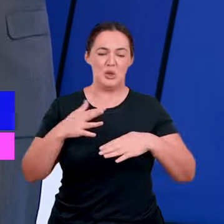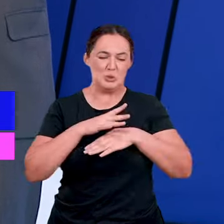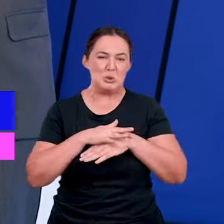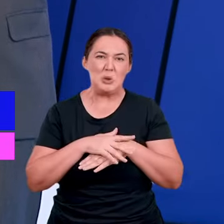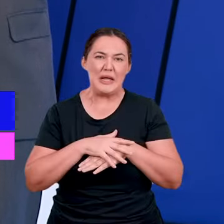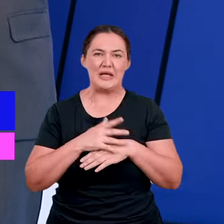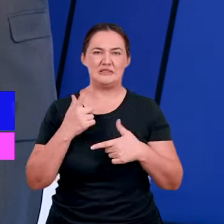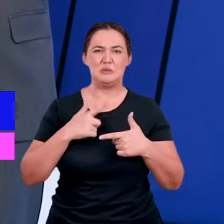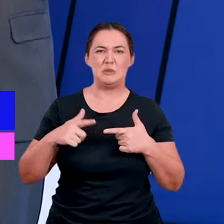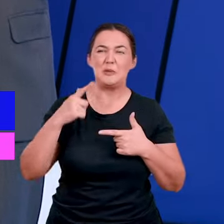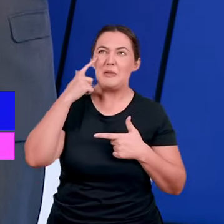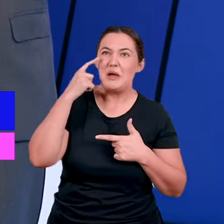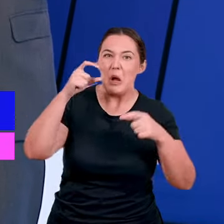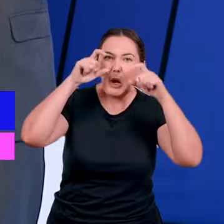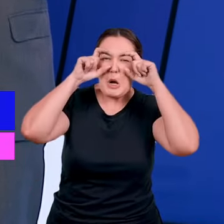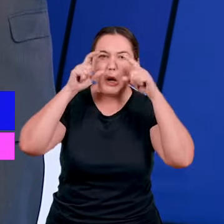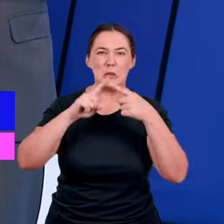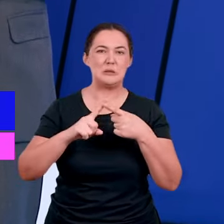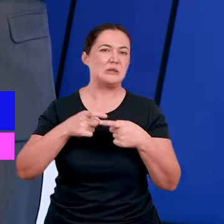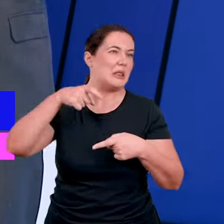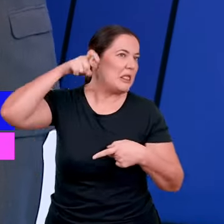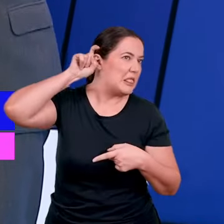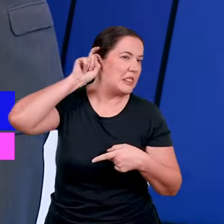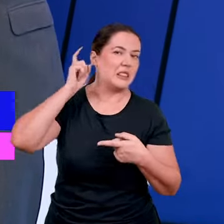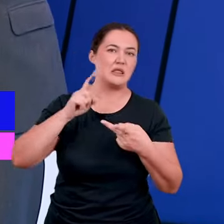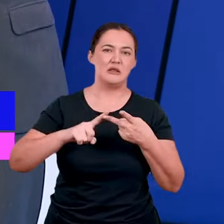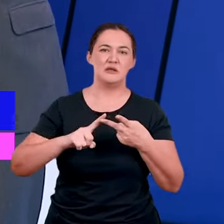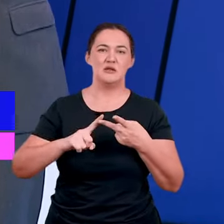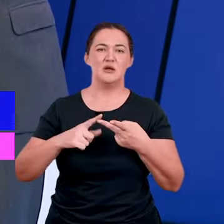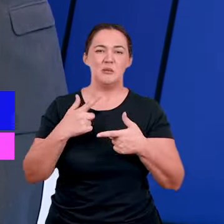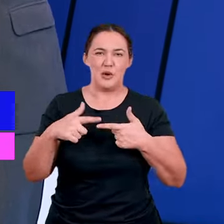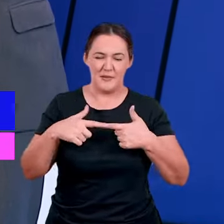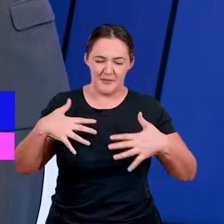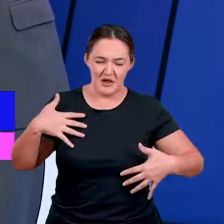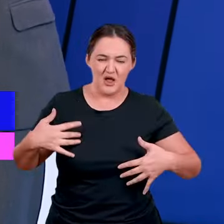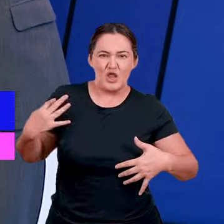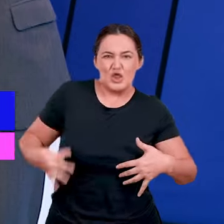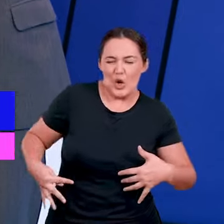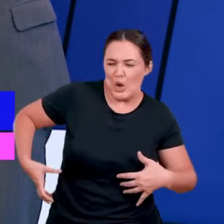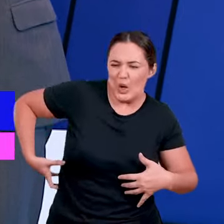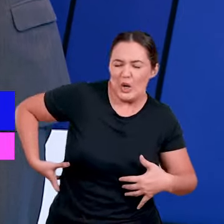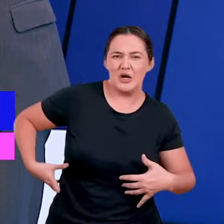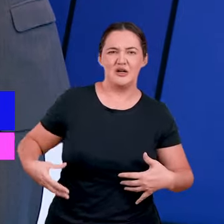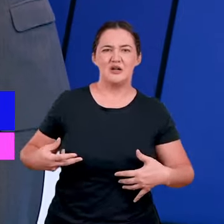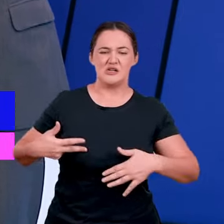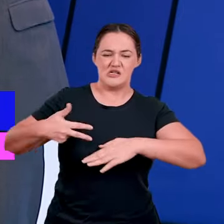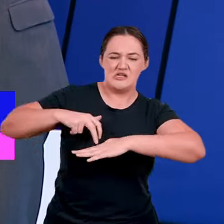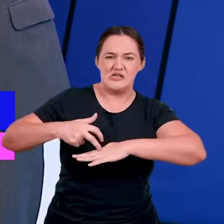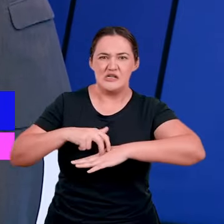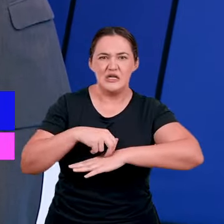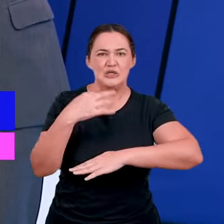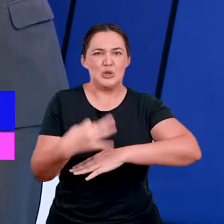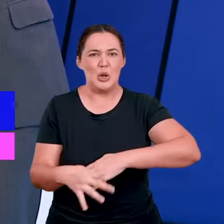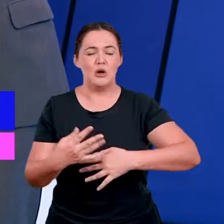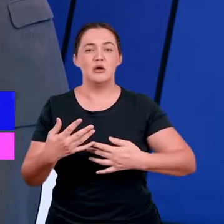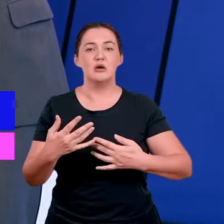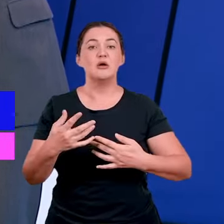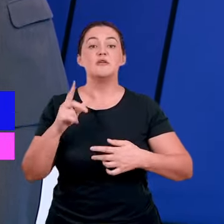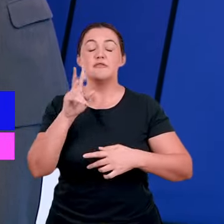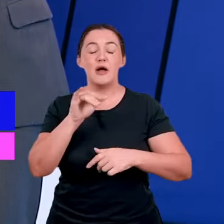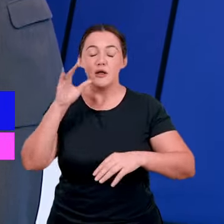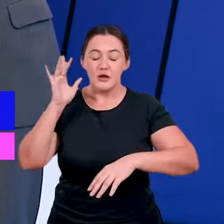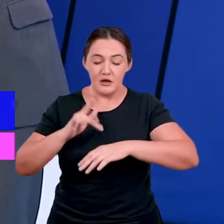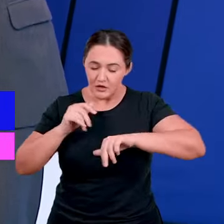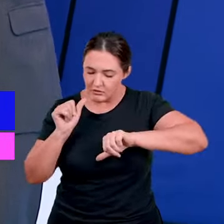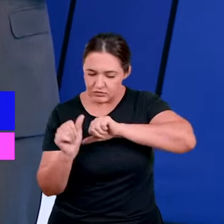As enfermidades que eu tenho, já não terei mais. Esse óculos que eu tenho no meu rosto, já não precisará